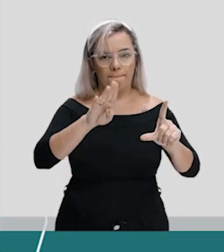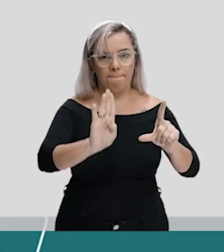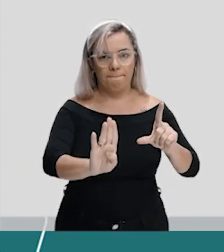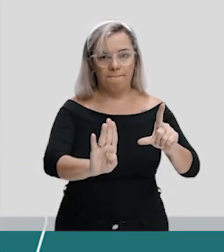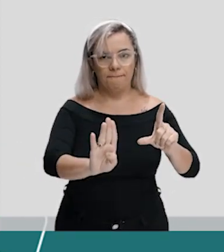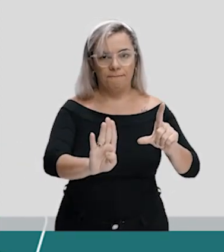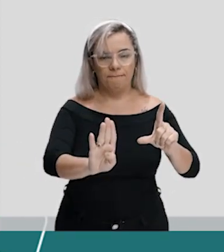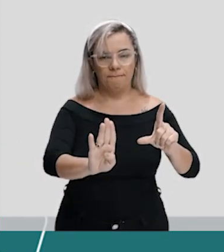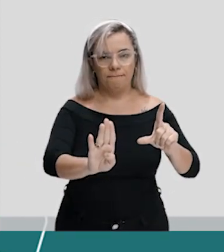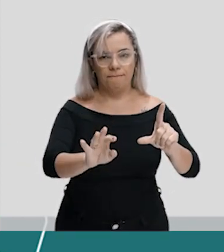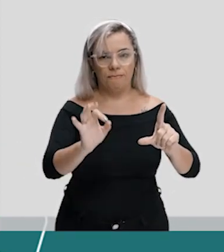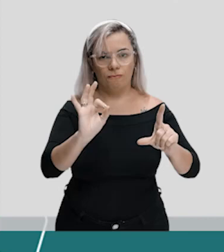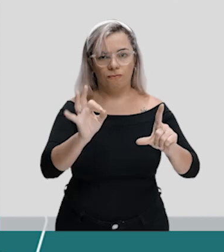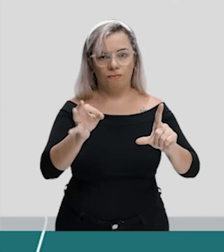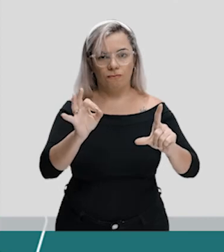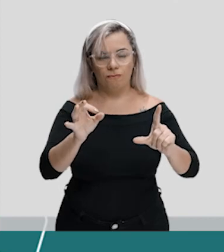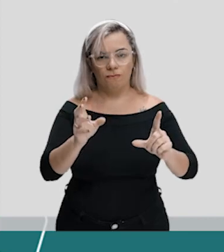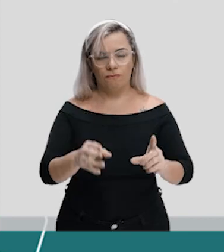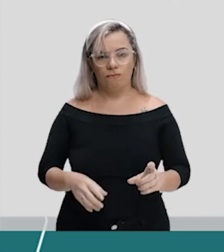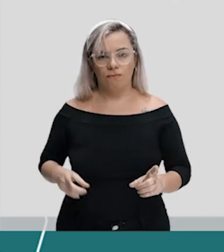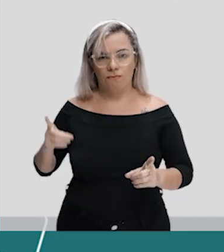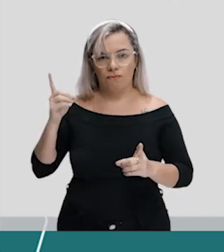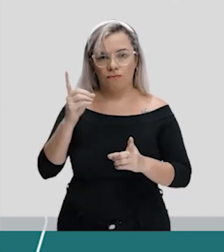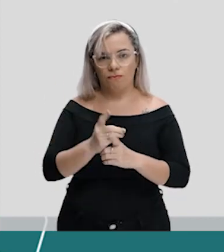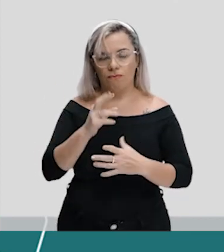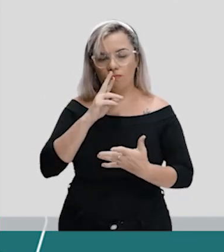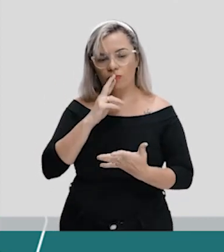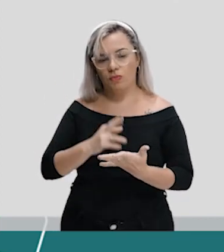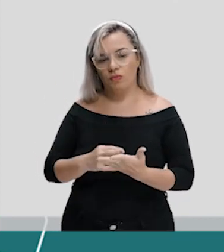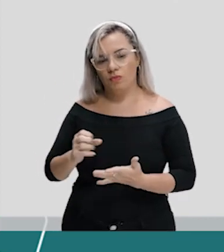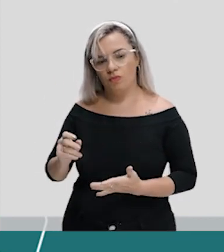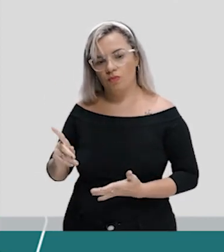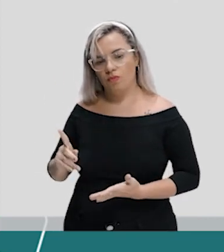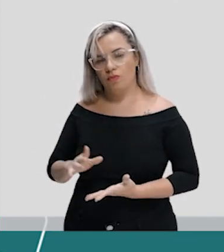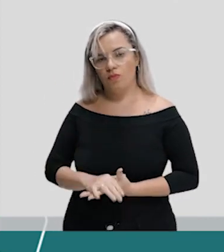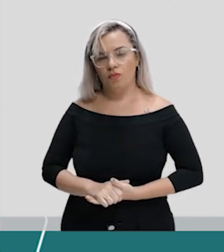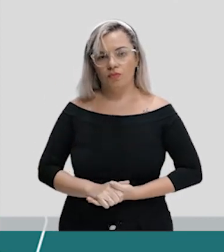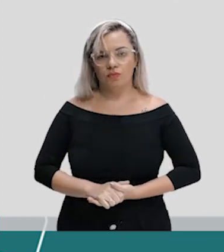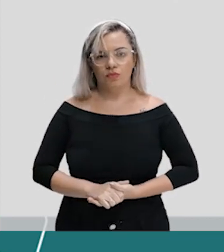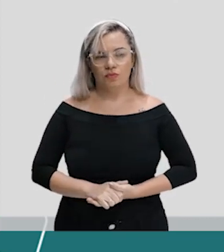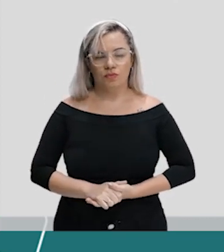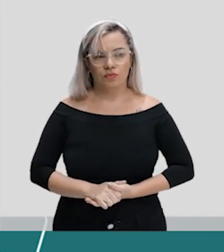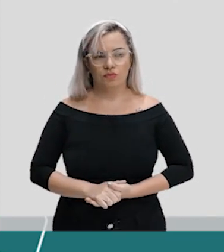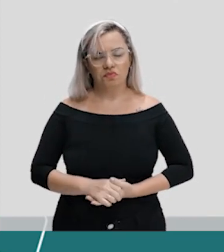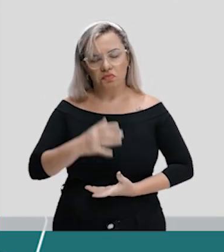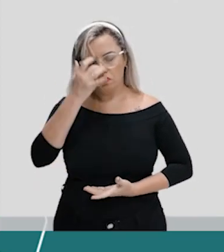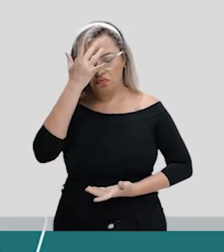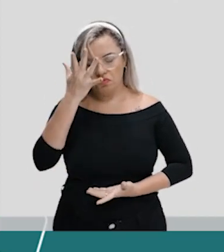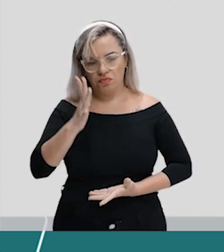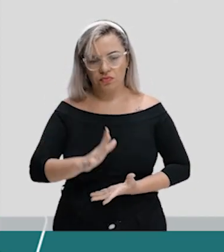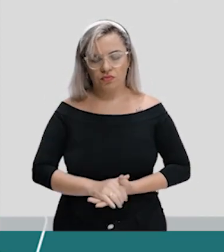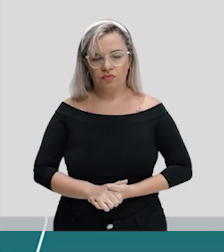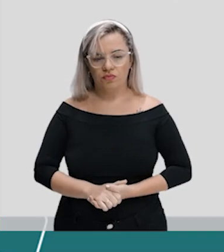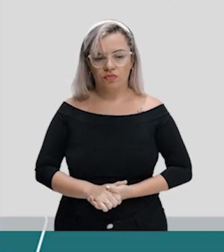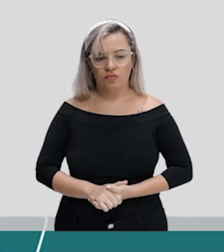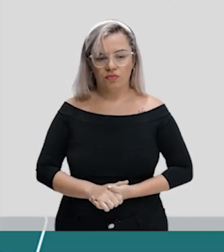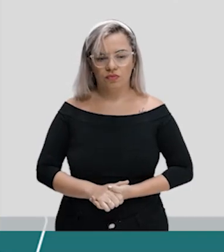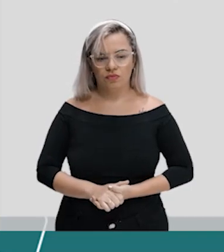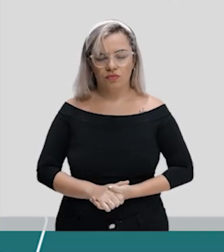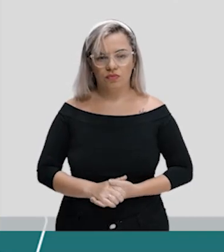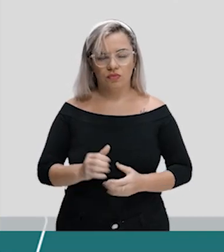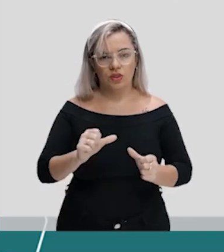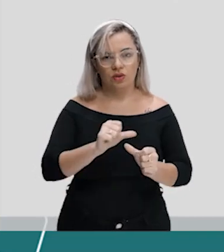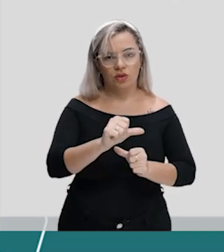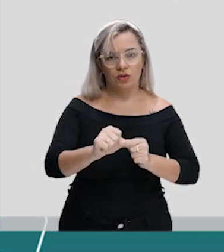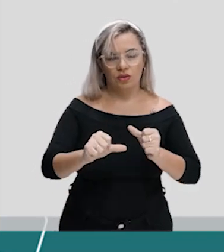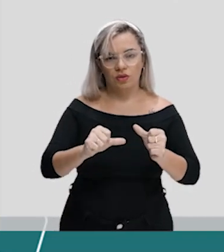Então, encontramos essa resposta aí na letra B. Ok? Bem facinho, A única